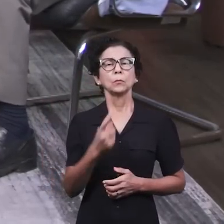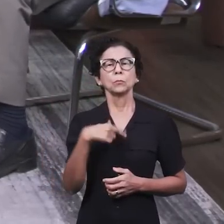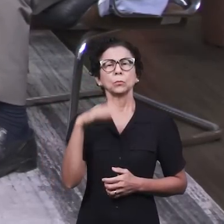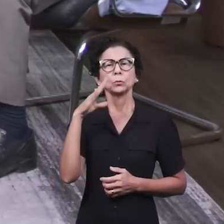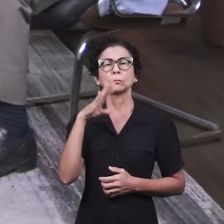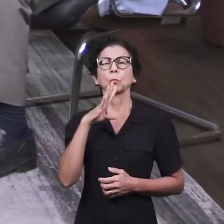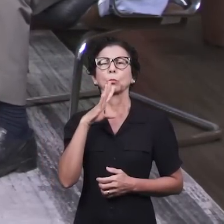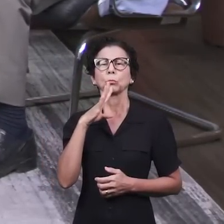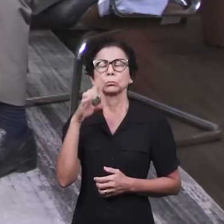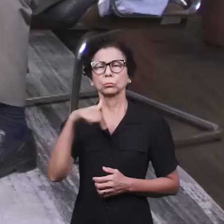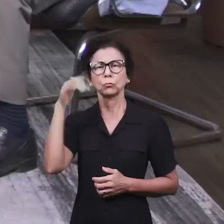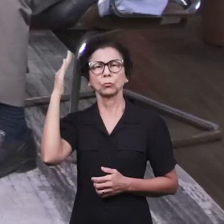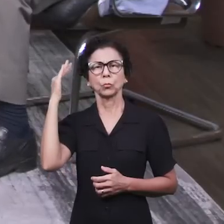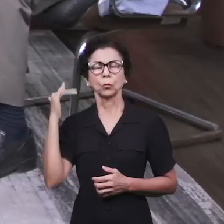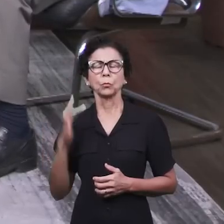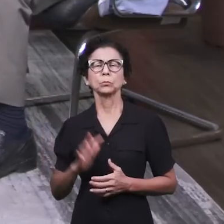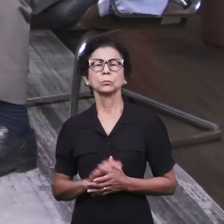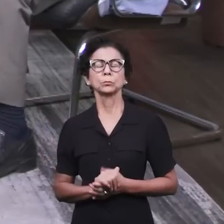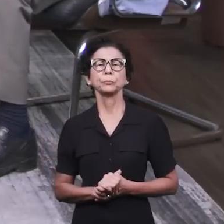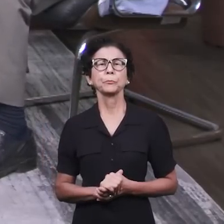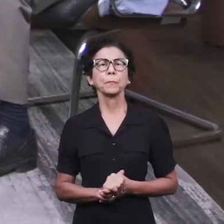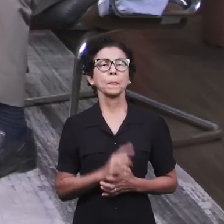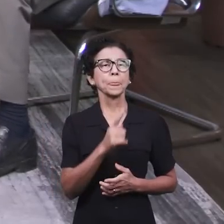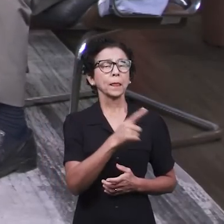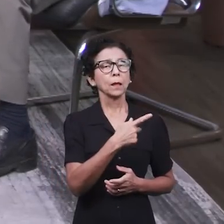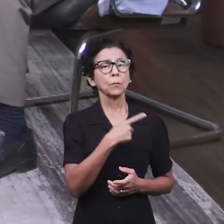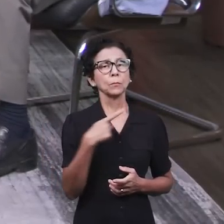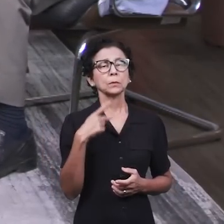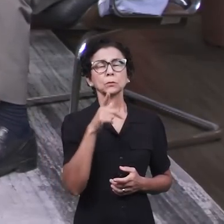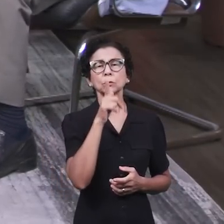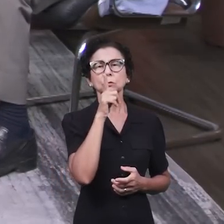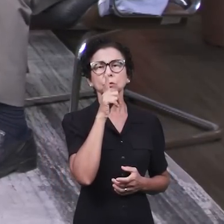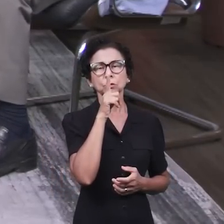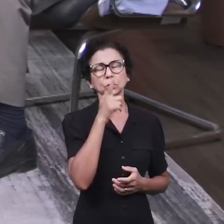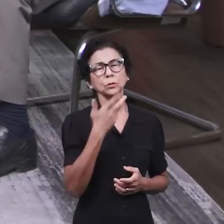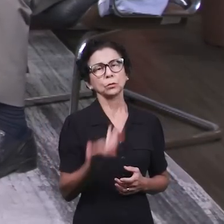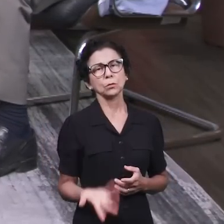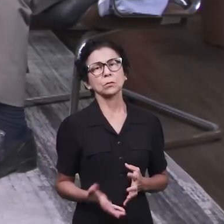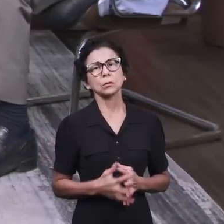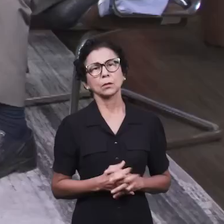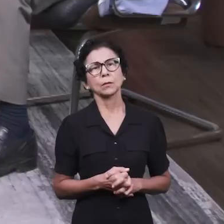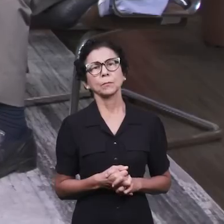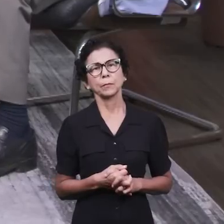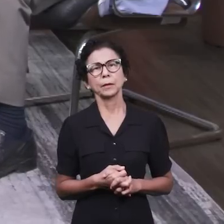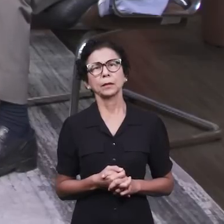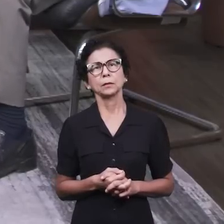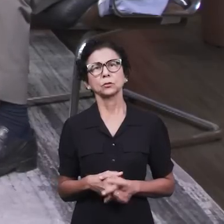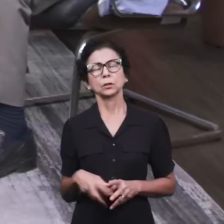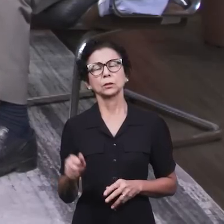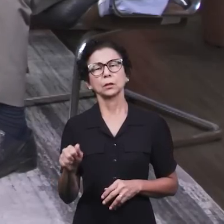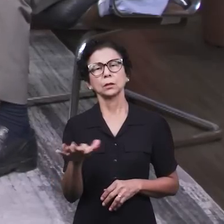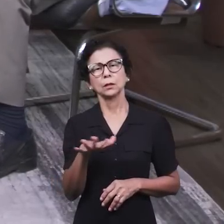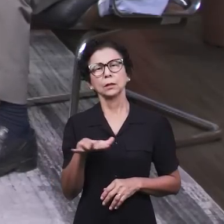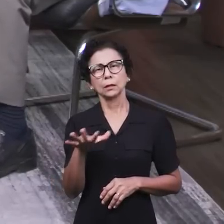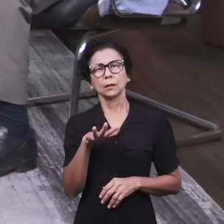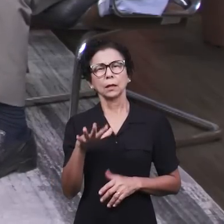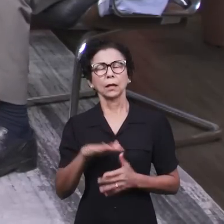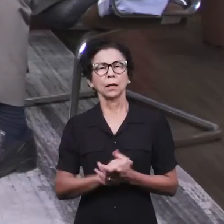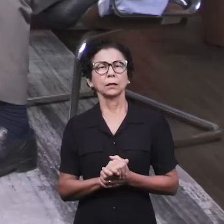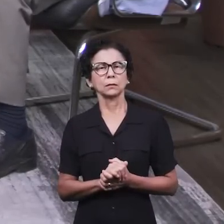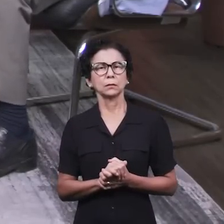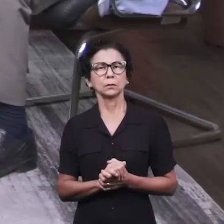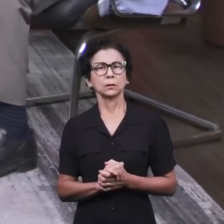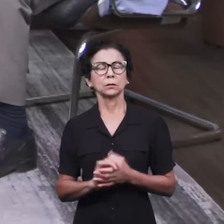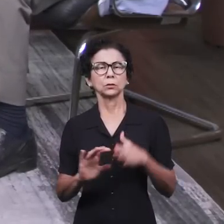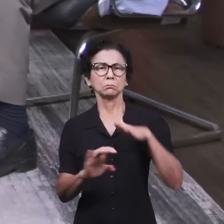aqui no estado do Espírito Santo. O pastor Gilson Souza, que já deu uma contribuição notável na área industrial, né, pastor